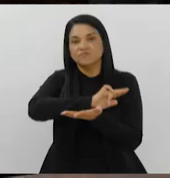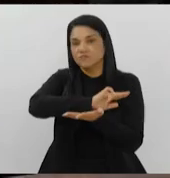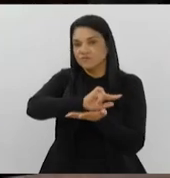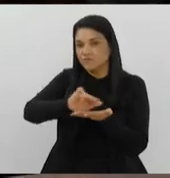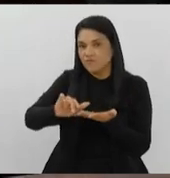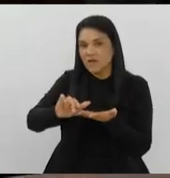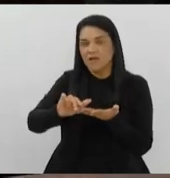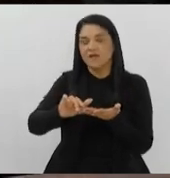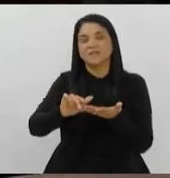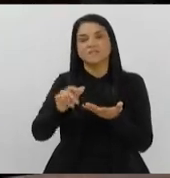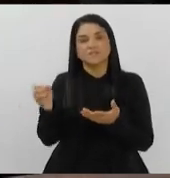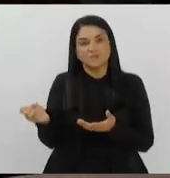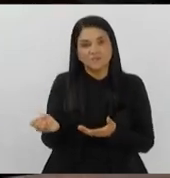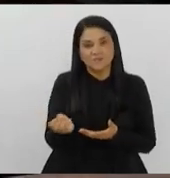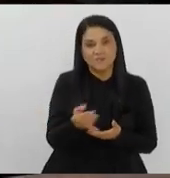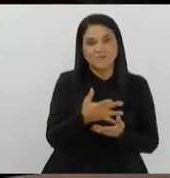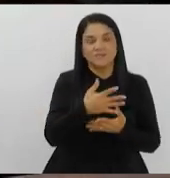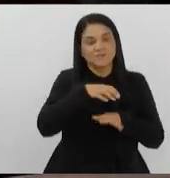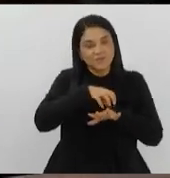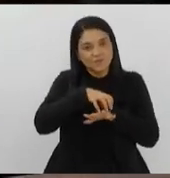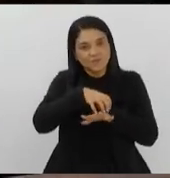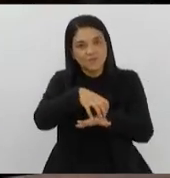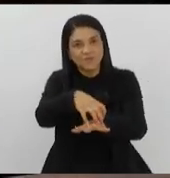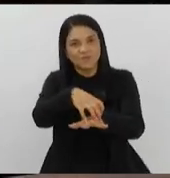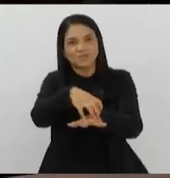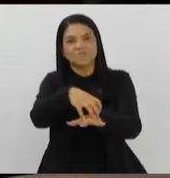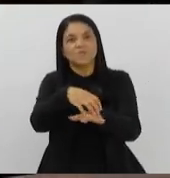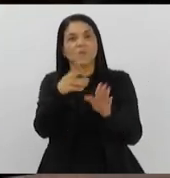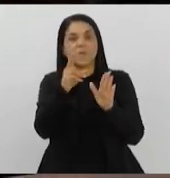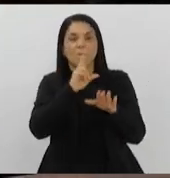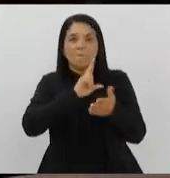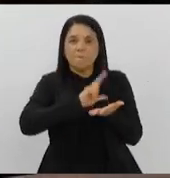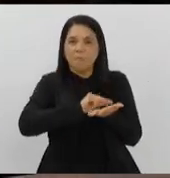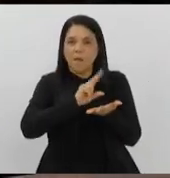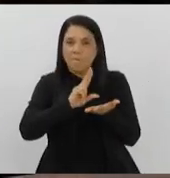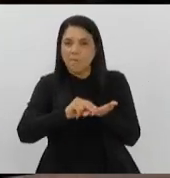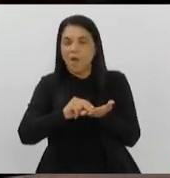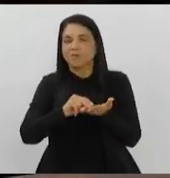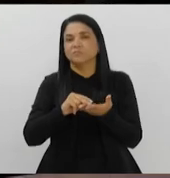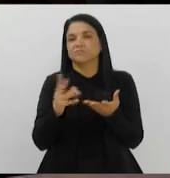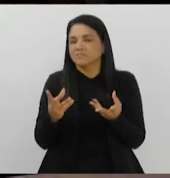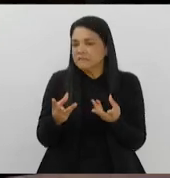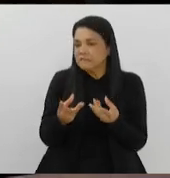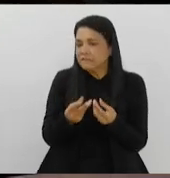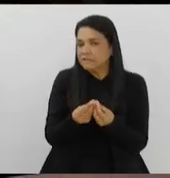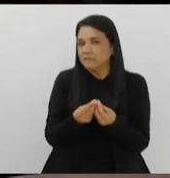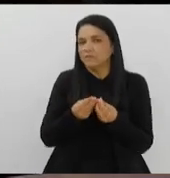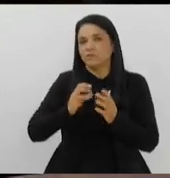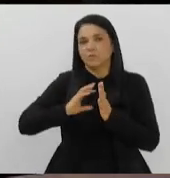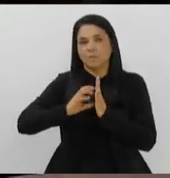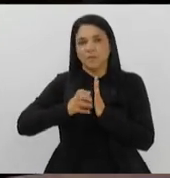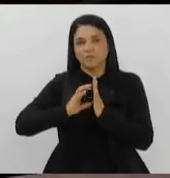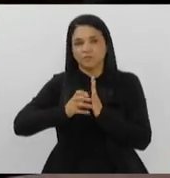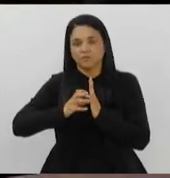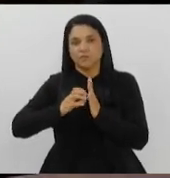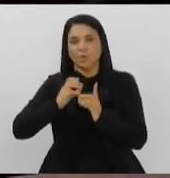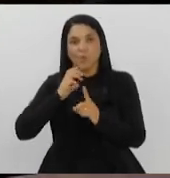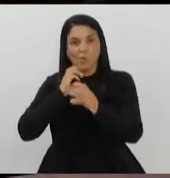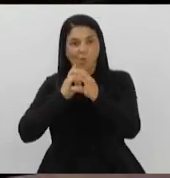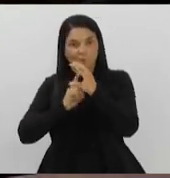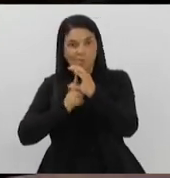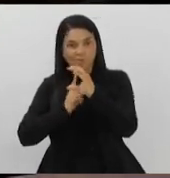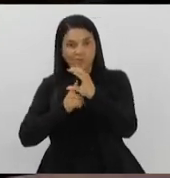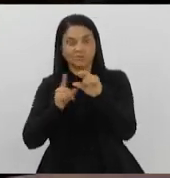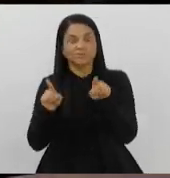diversificação e modernização dos transportes, que é uma pauta sensível do Partido Comunista do Brasil. Então, louvar a iniciativa da Comissão